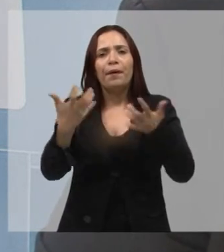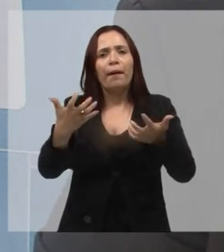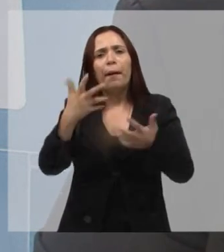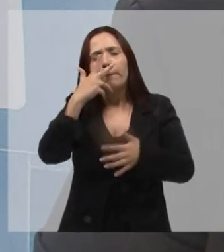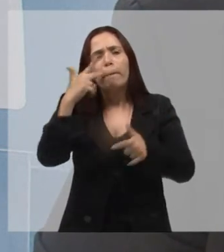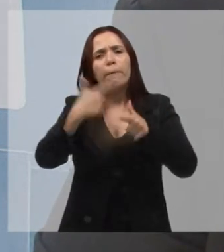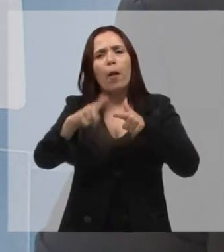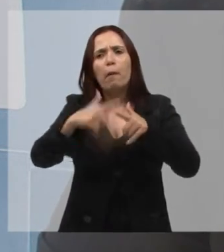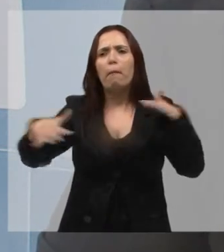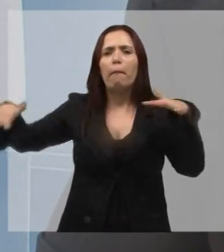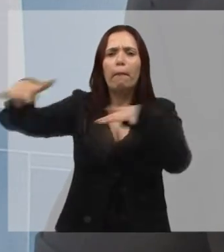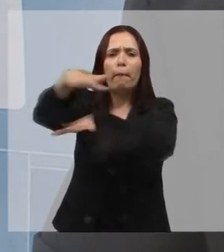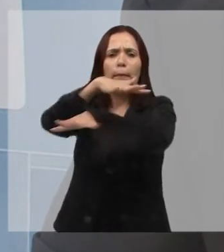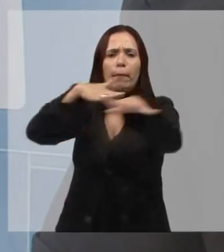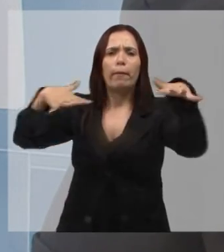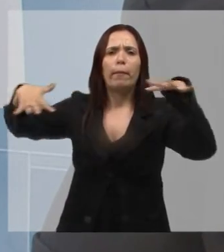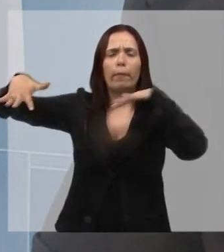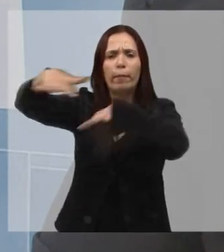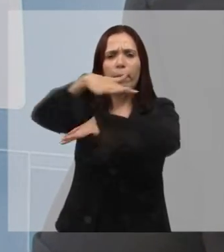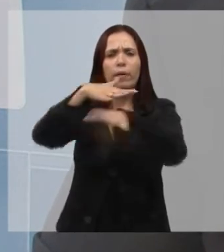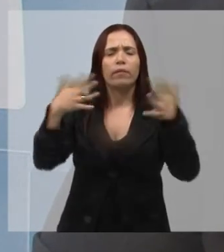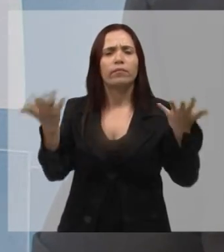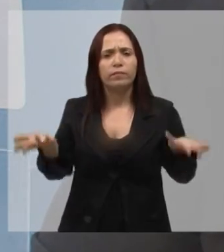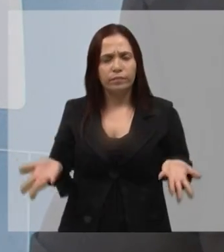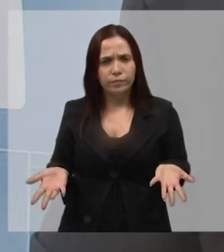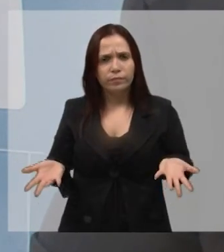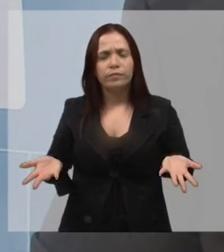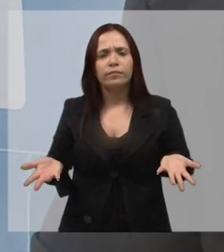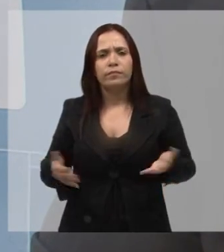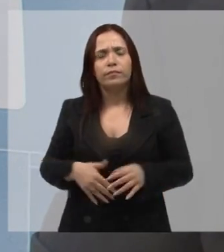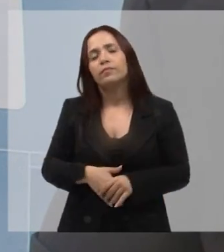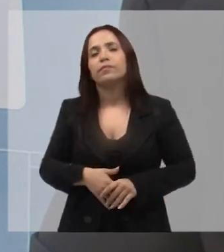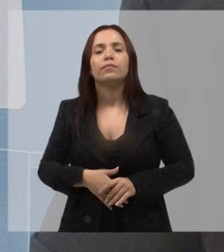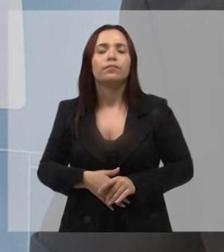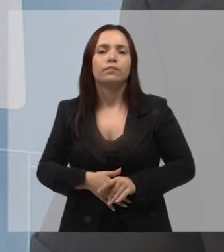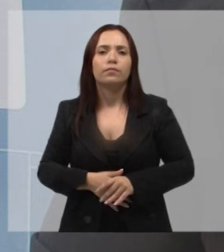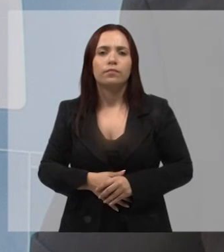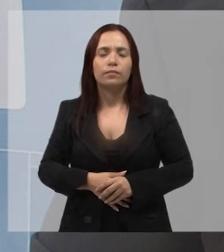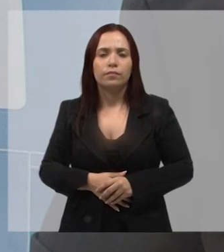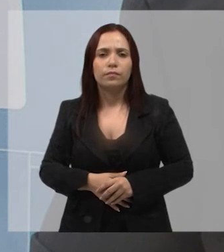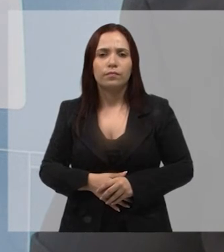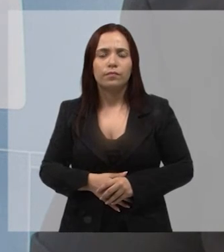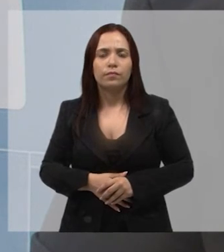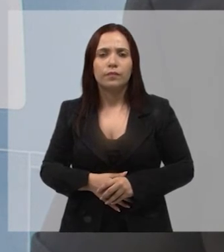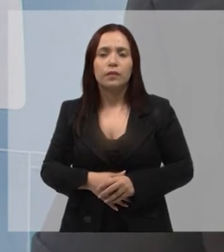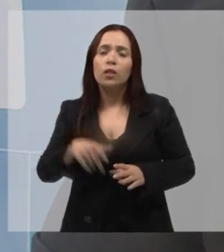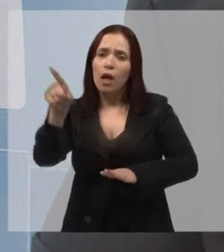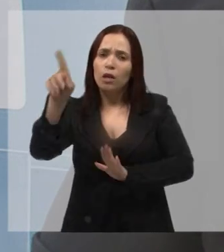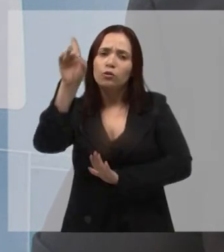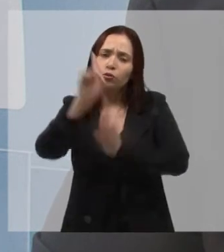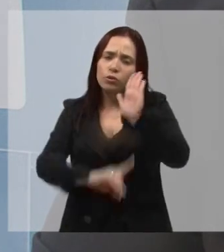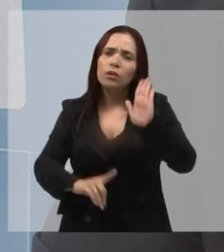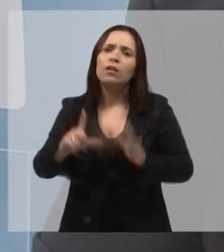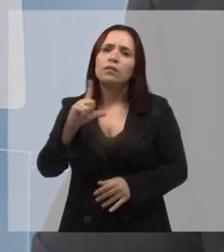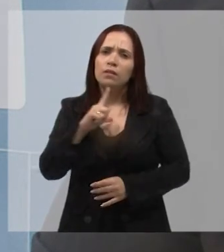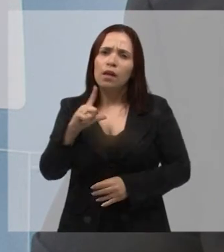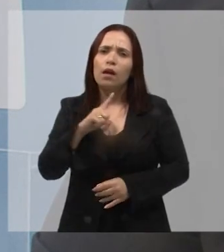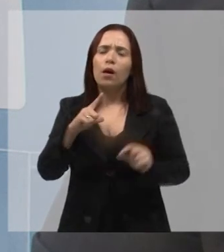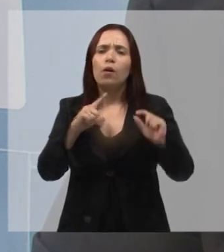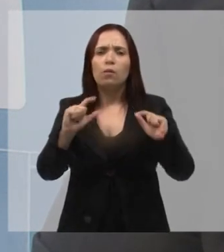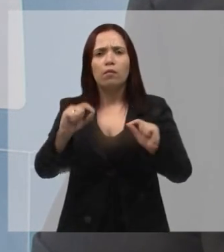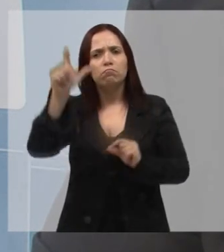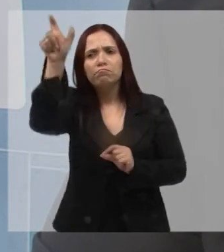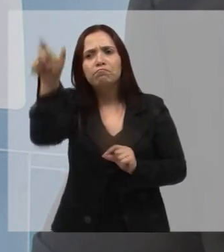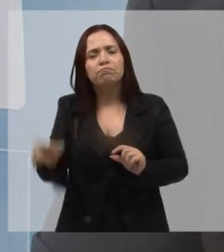celeuma, né, Luiz? Em relação à vitimização do Lula e retirar um direito que ele tinha, que era